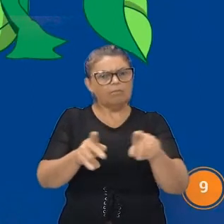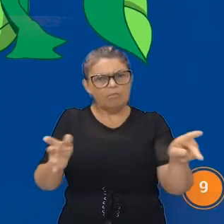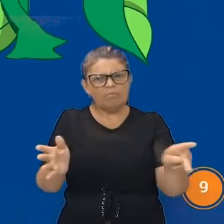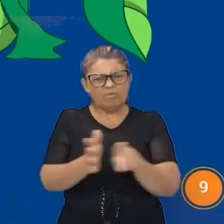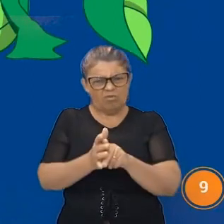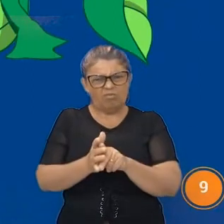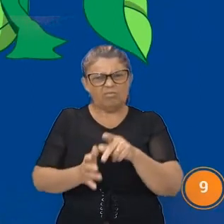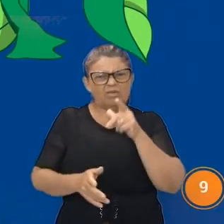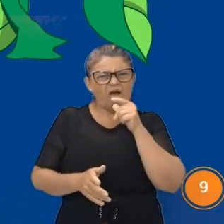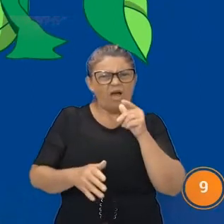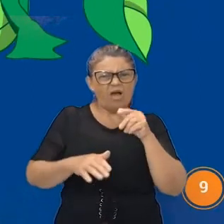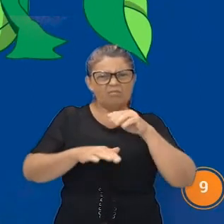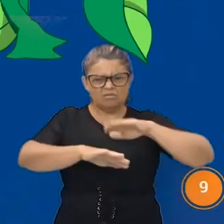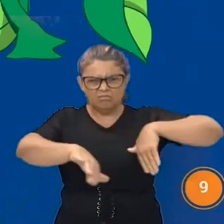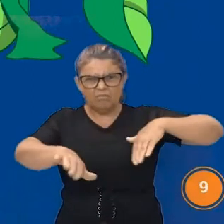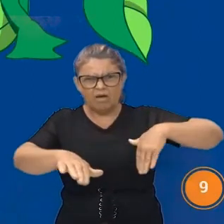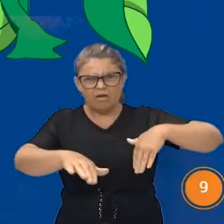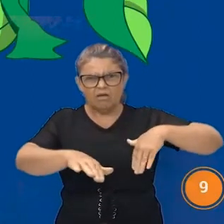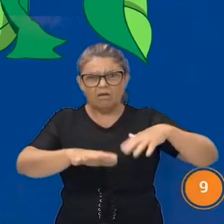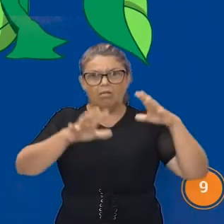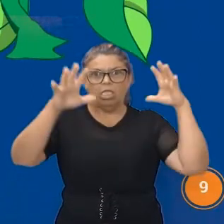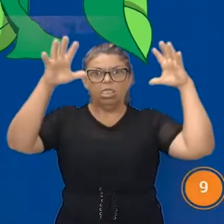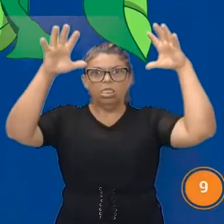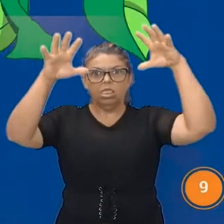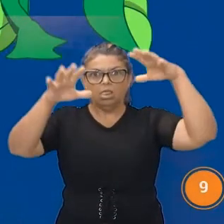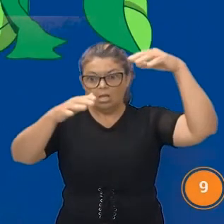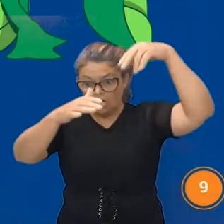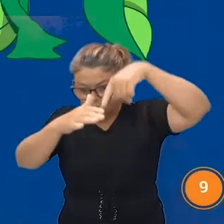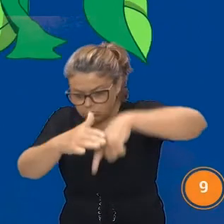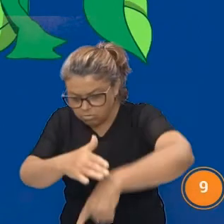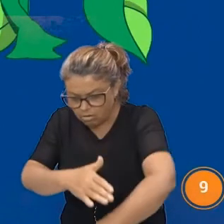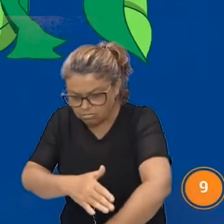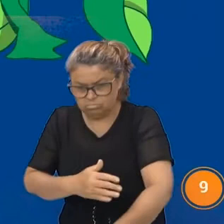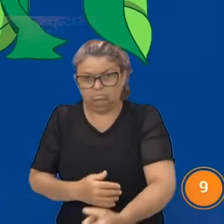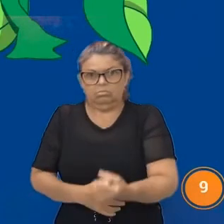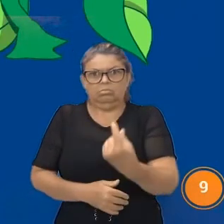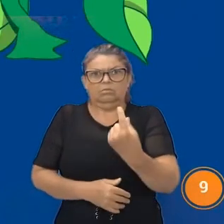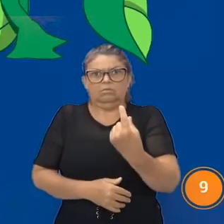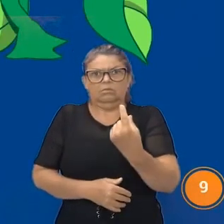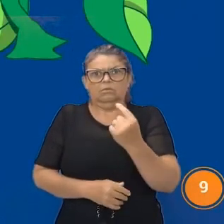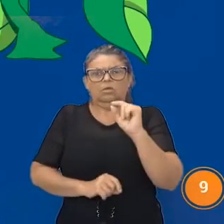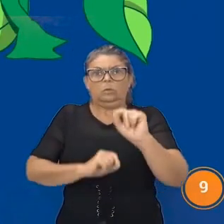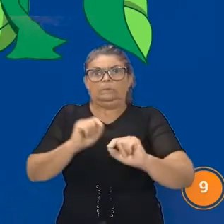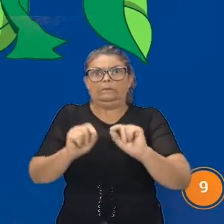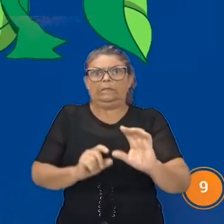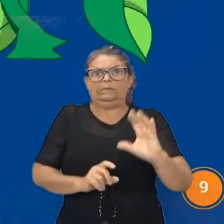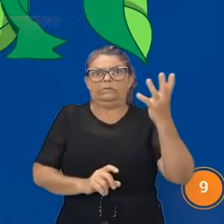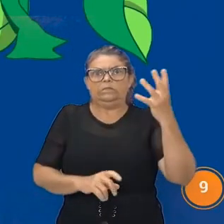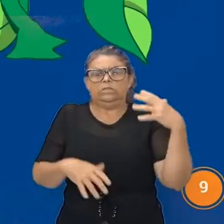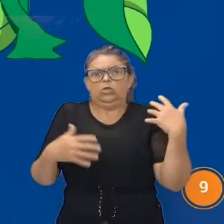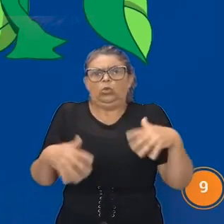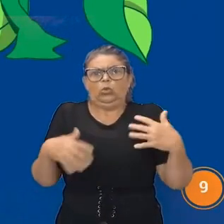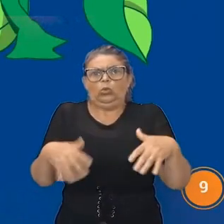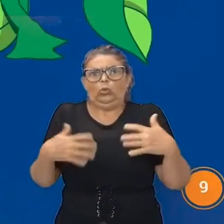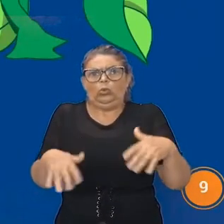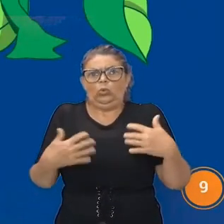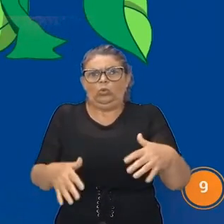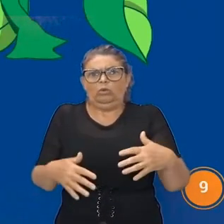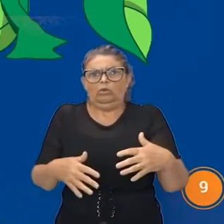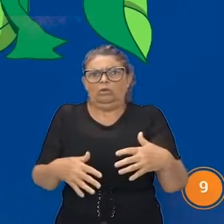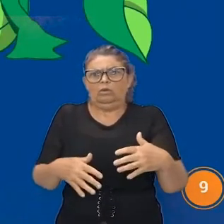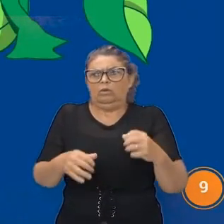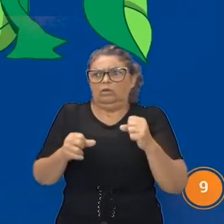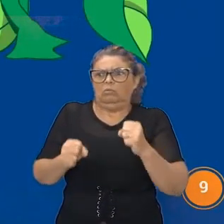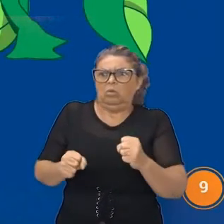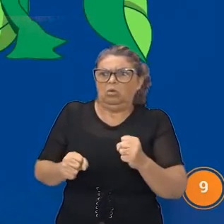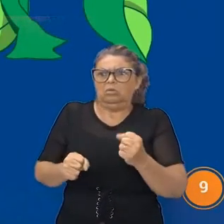de dizer, não vão. Tem monstros marinhos ali, ninguém sabe o que pode acontecer, se eles podem comer,